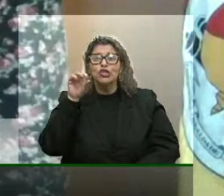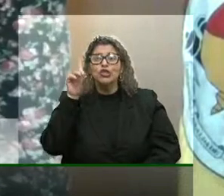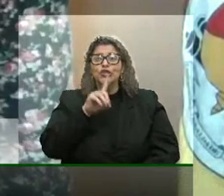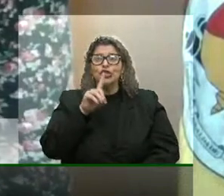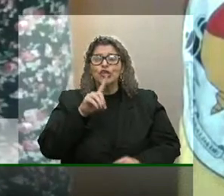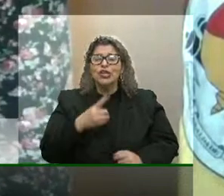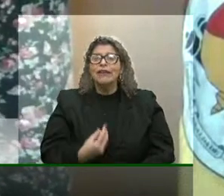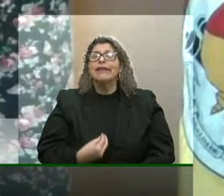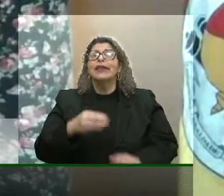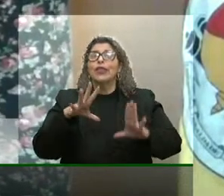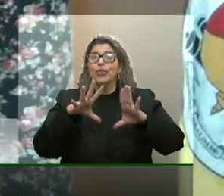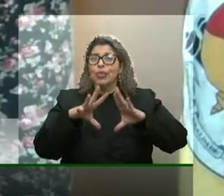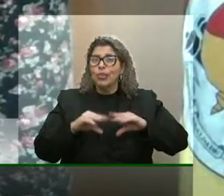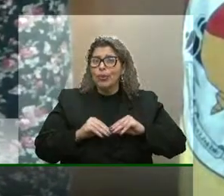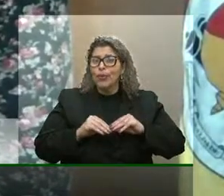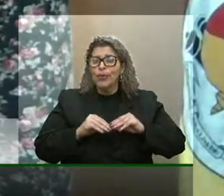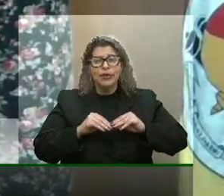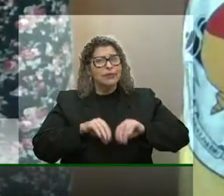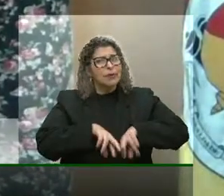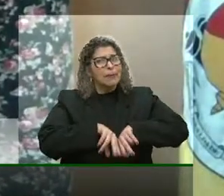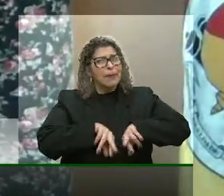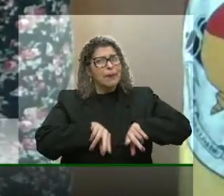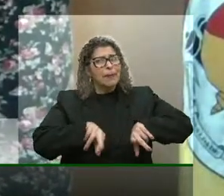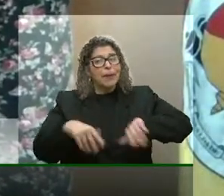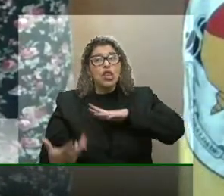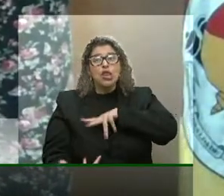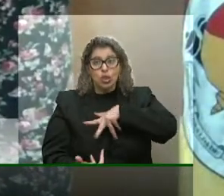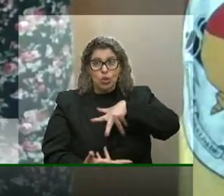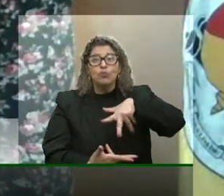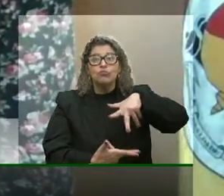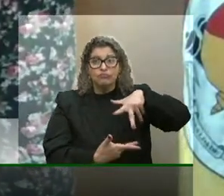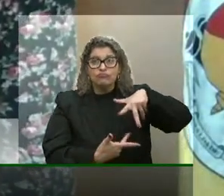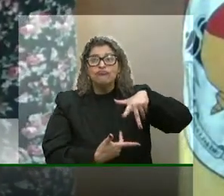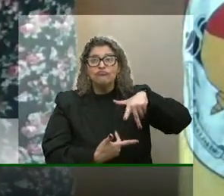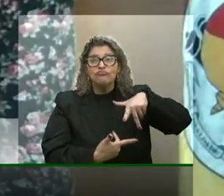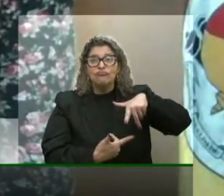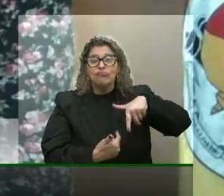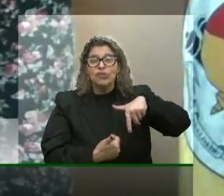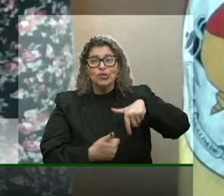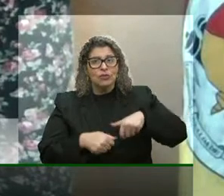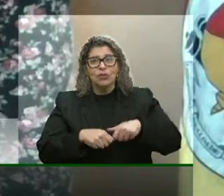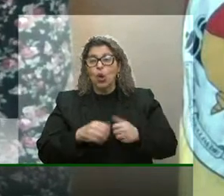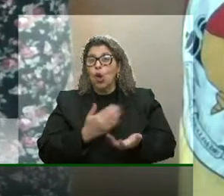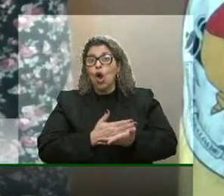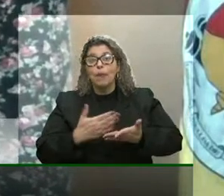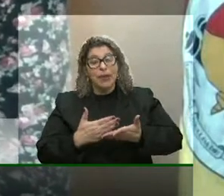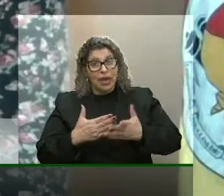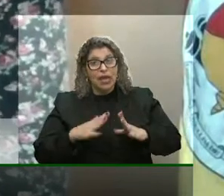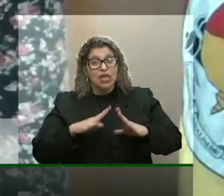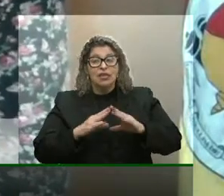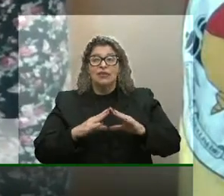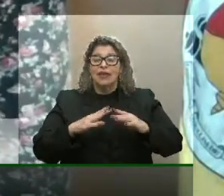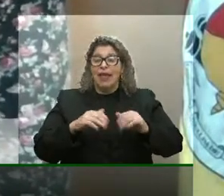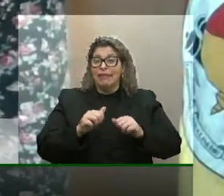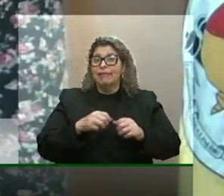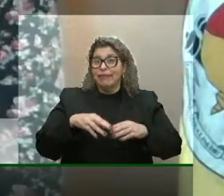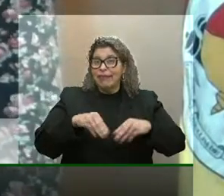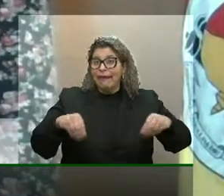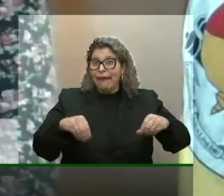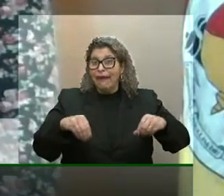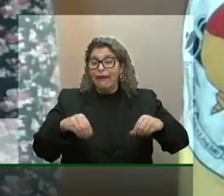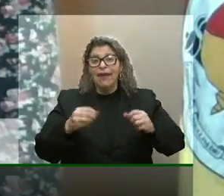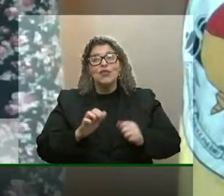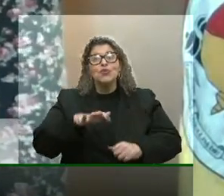e dia, em todos os recantos do mundo, inicialmente só em terra, depois também no mar, depois no